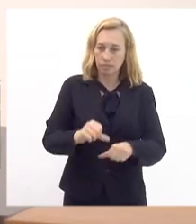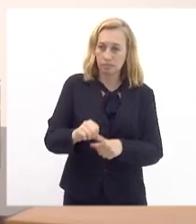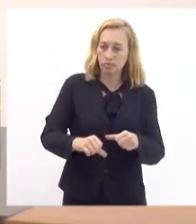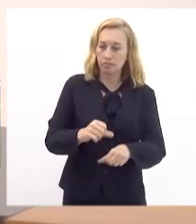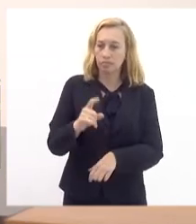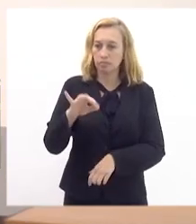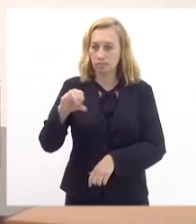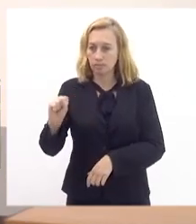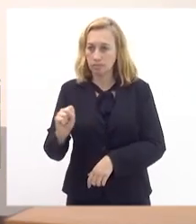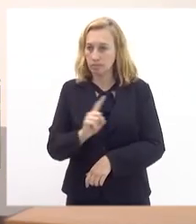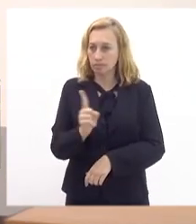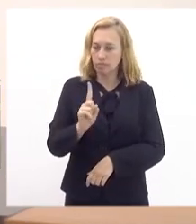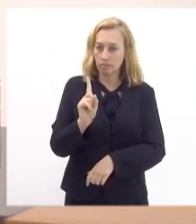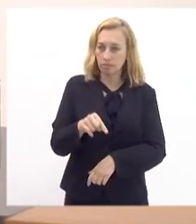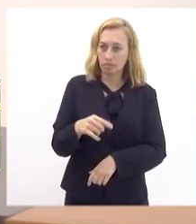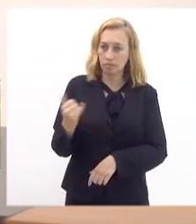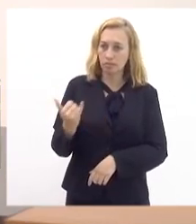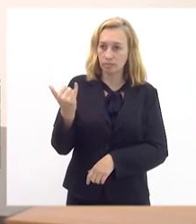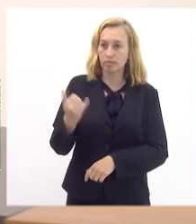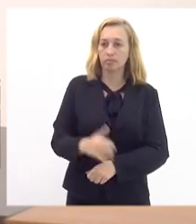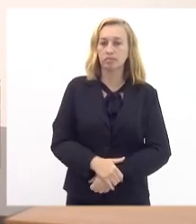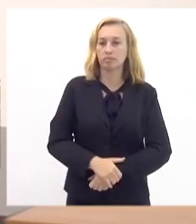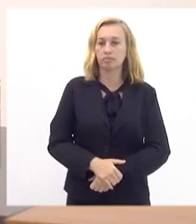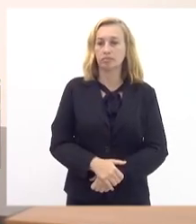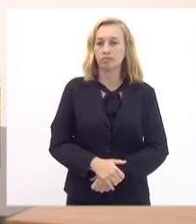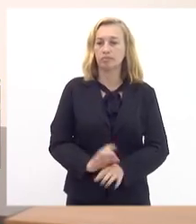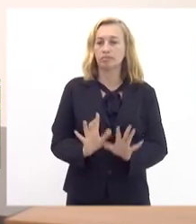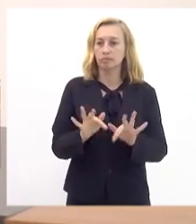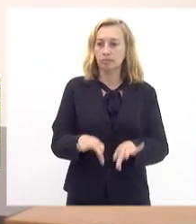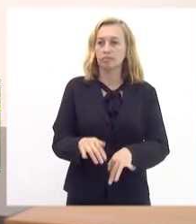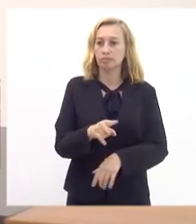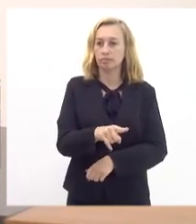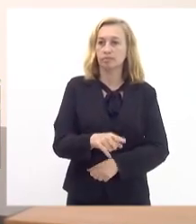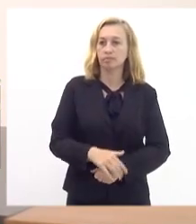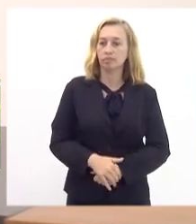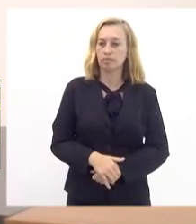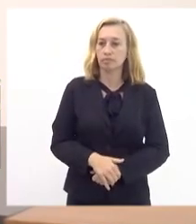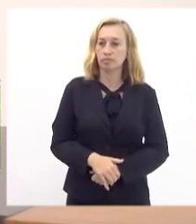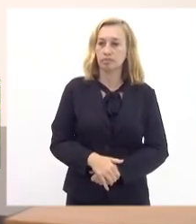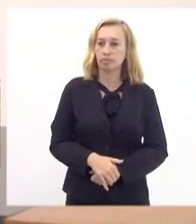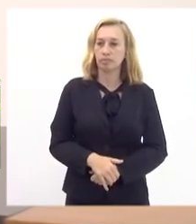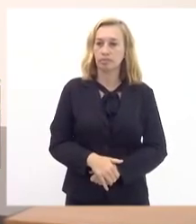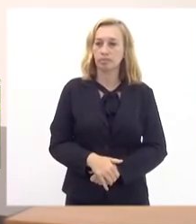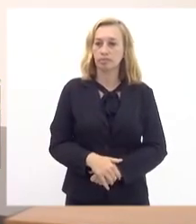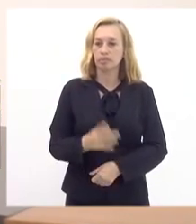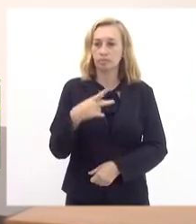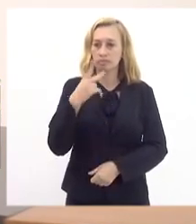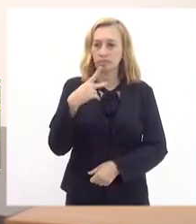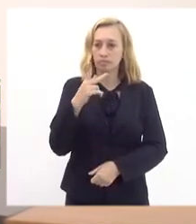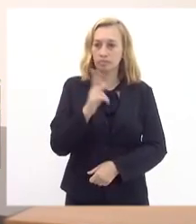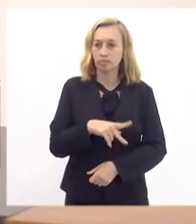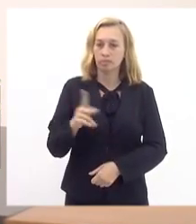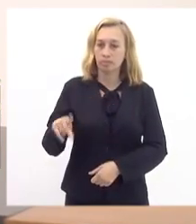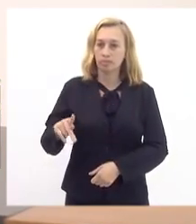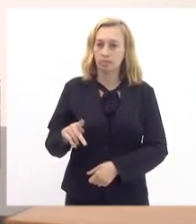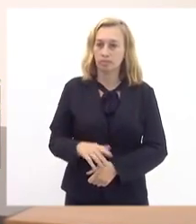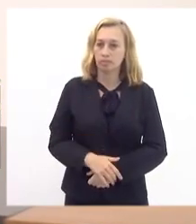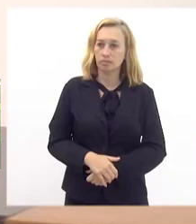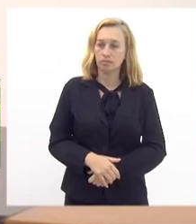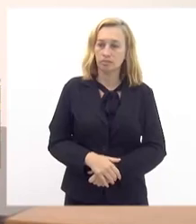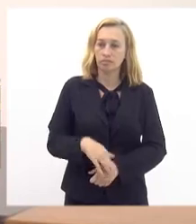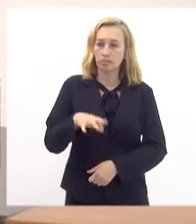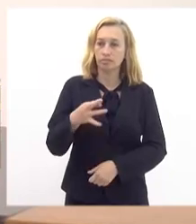estas usinas não é mais necessária termina aqui terminar aqui a fala do Professor